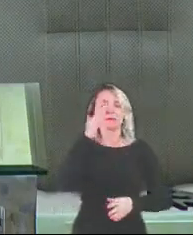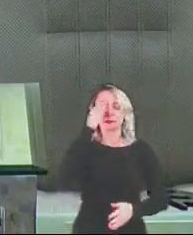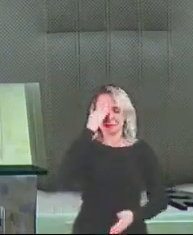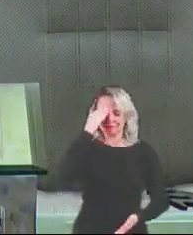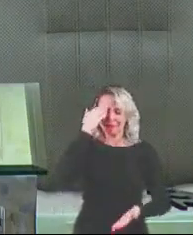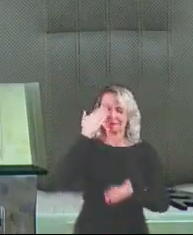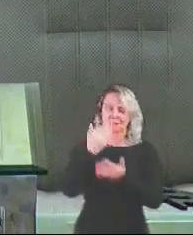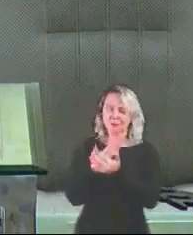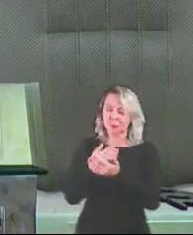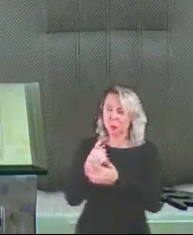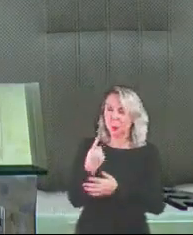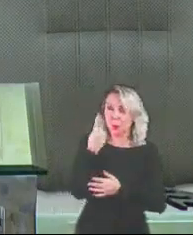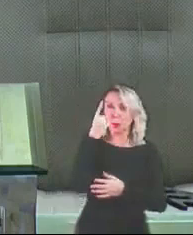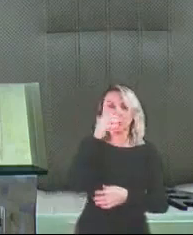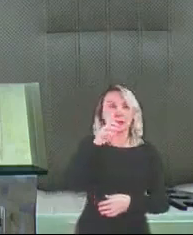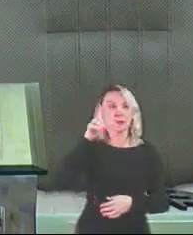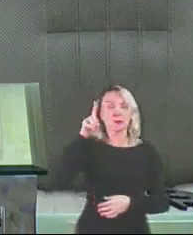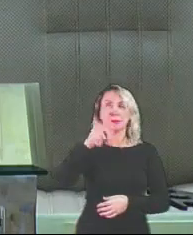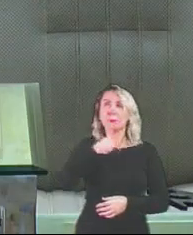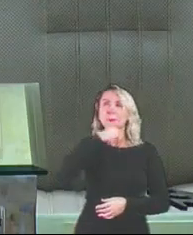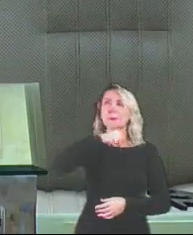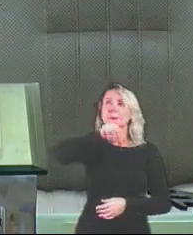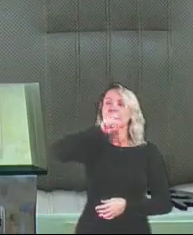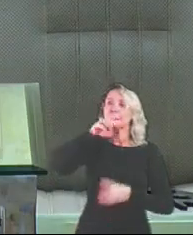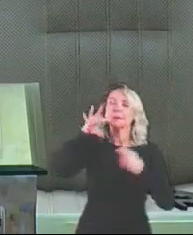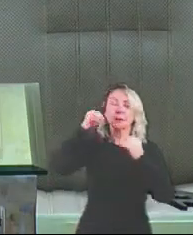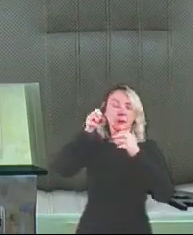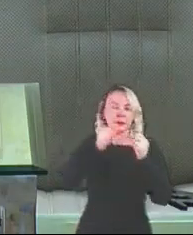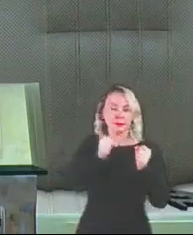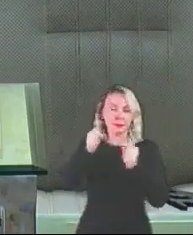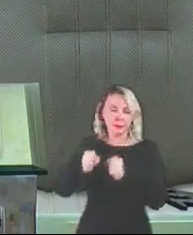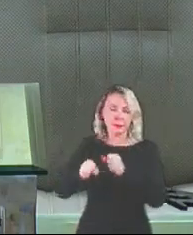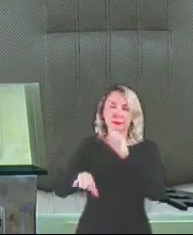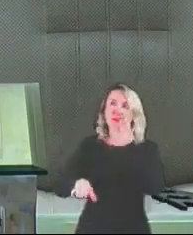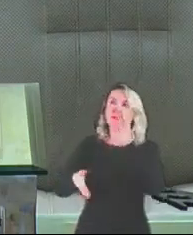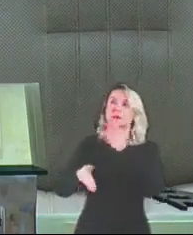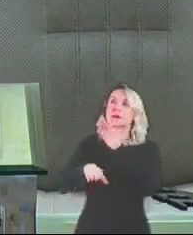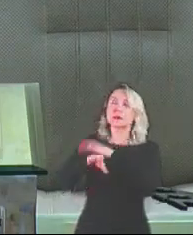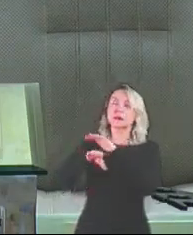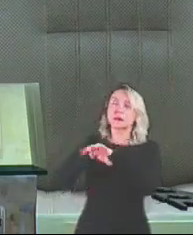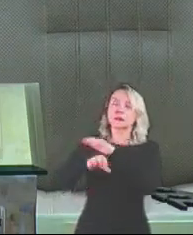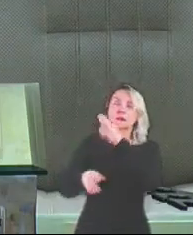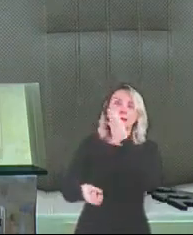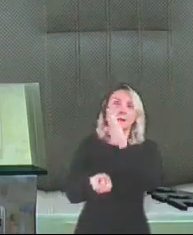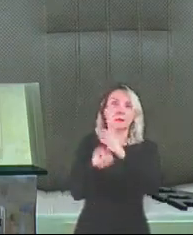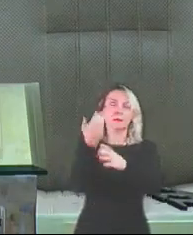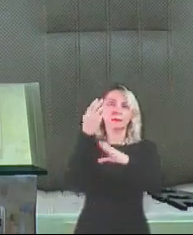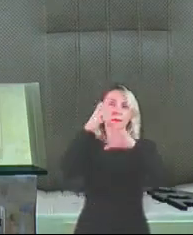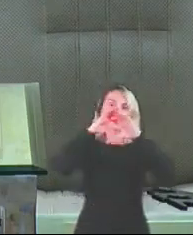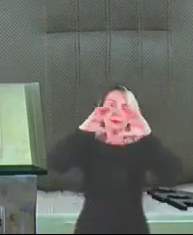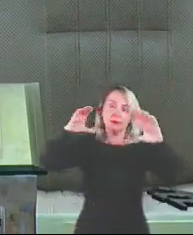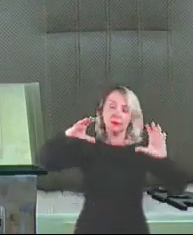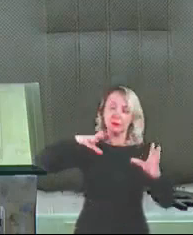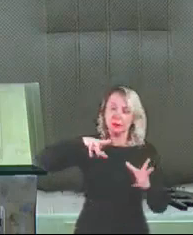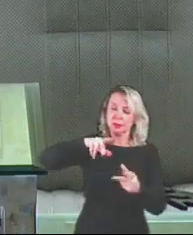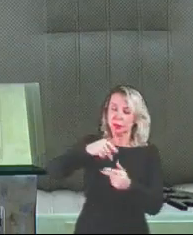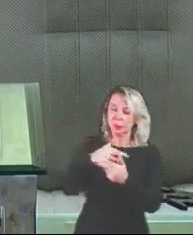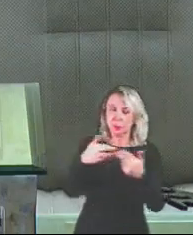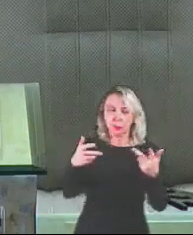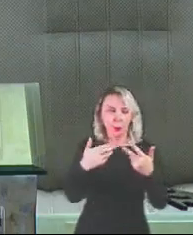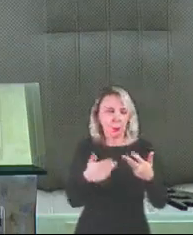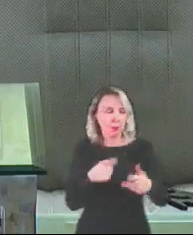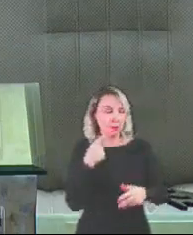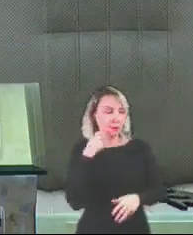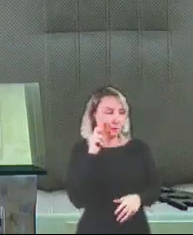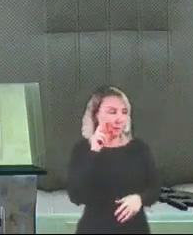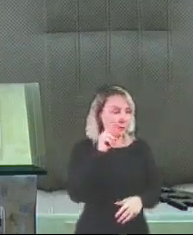só Deus, Pai Todo-Poderoso, Criador de todas as coisas visíveis e